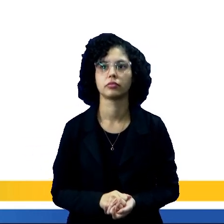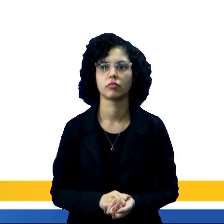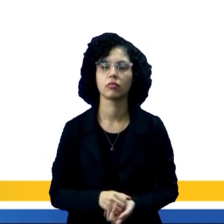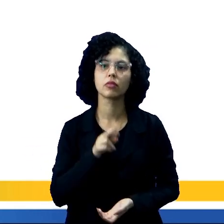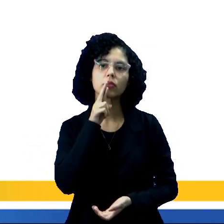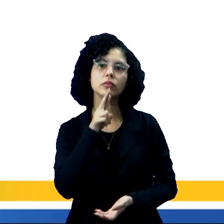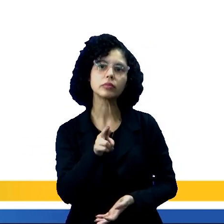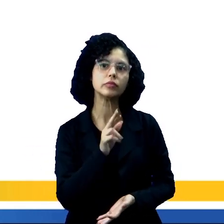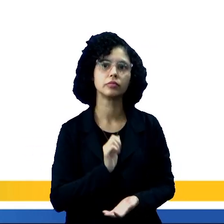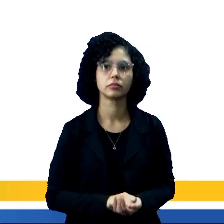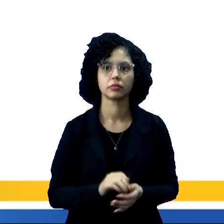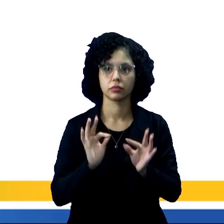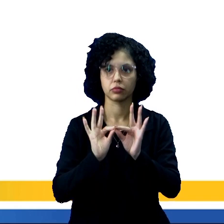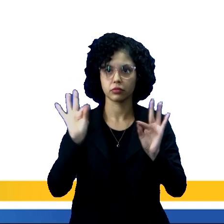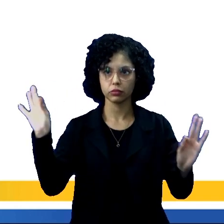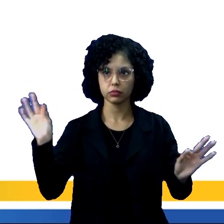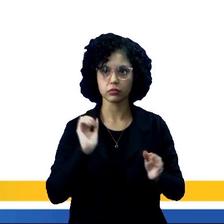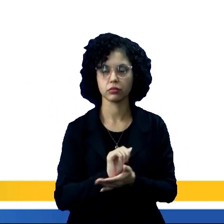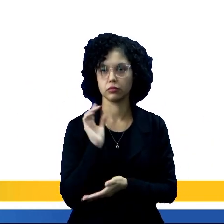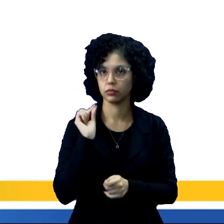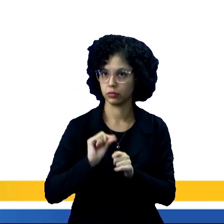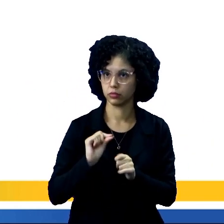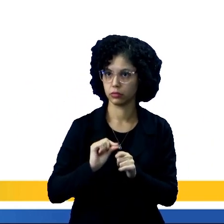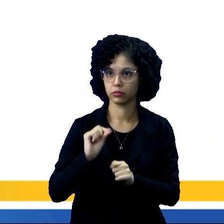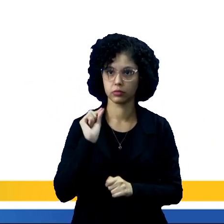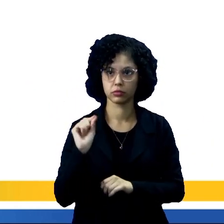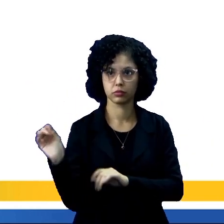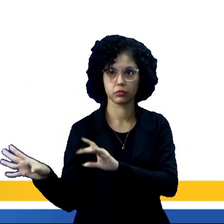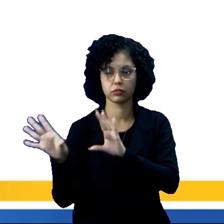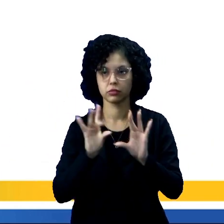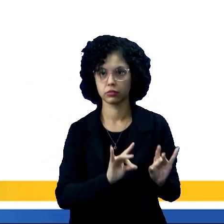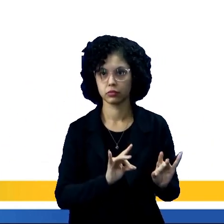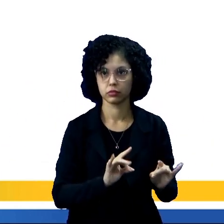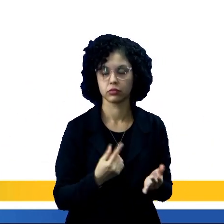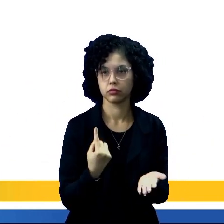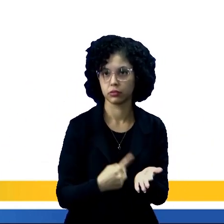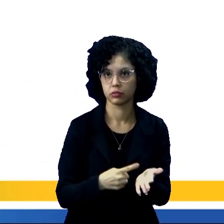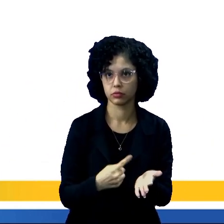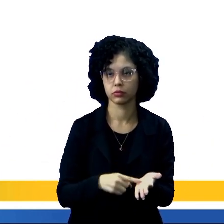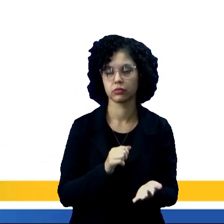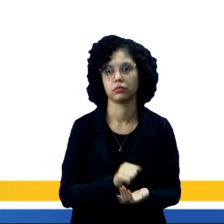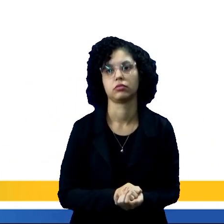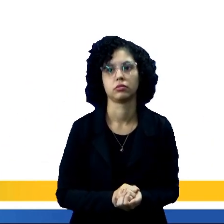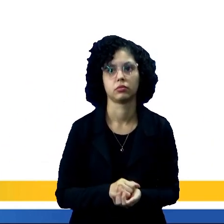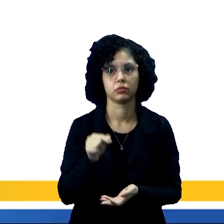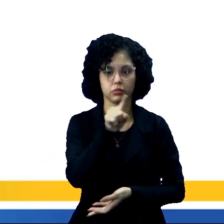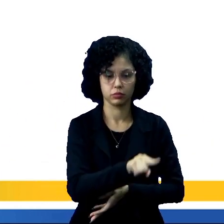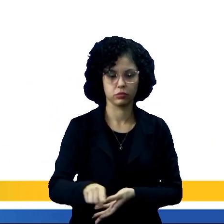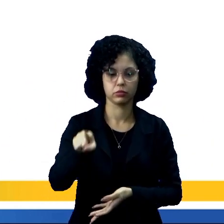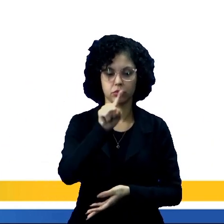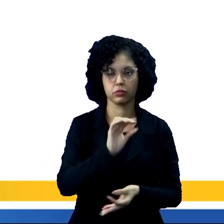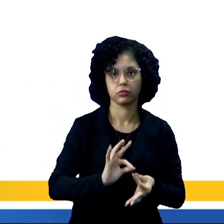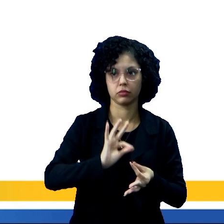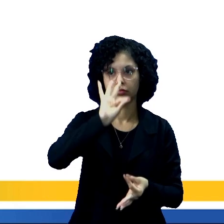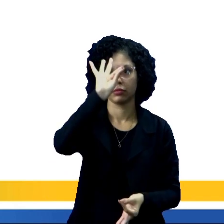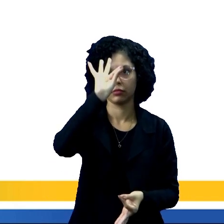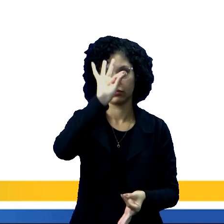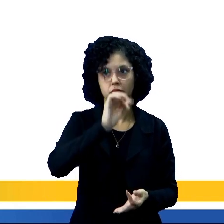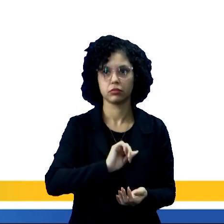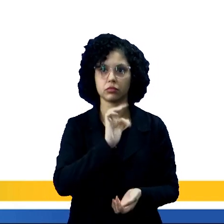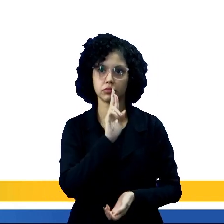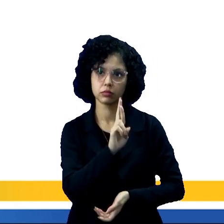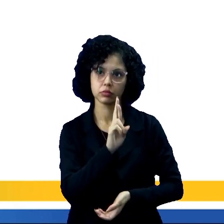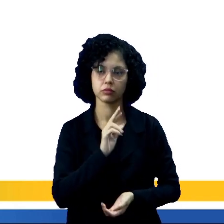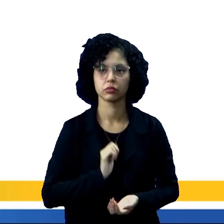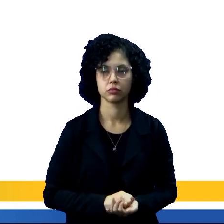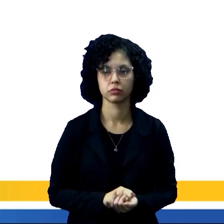O cálculo dessa medida é realizado levando em consideração o círculo do raio, ou seja, o